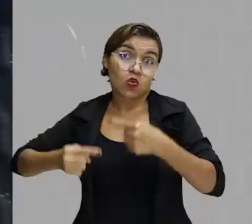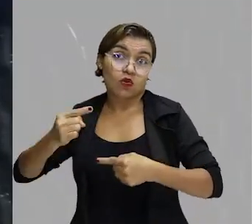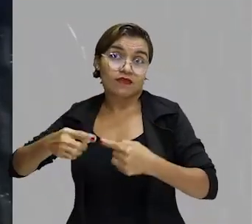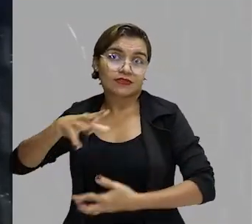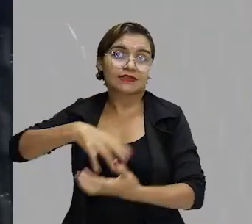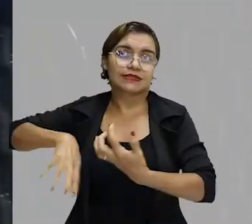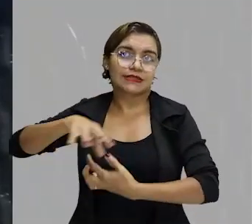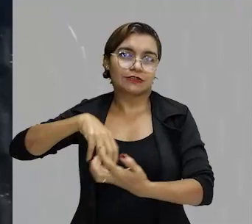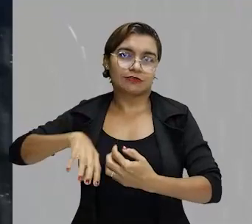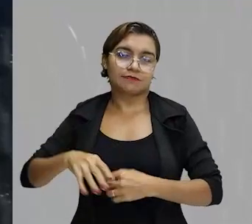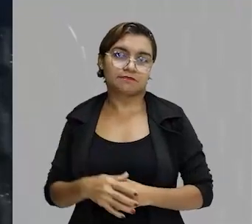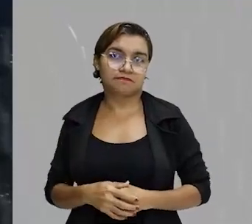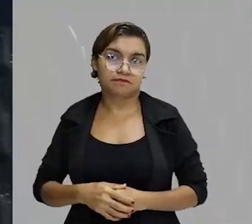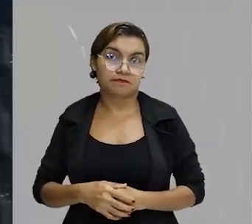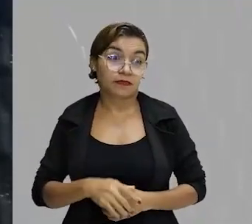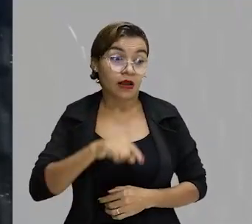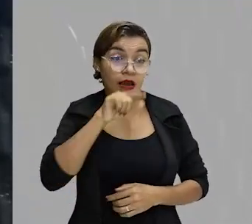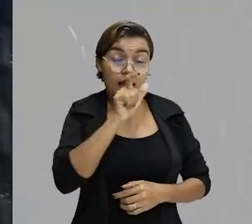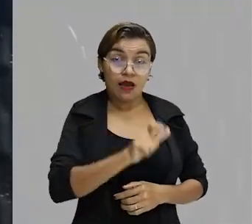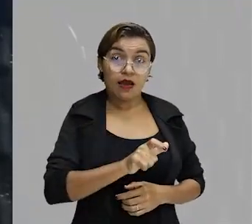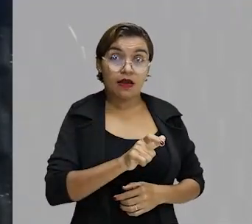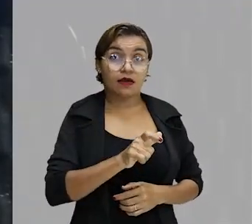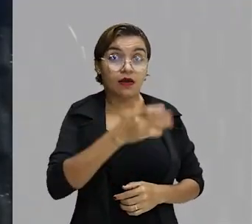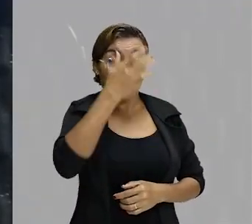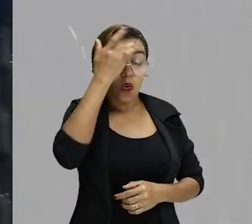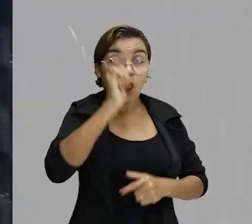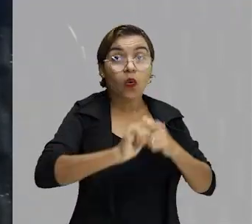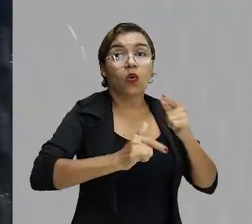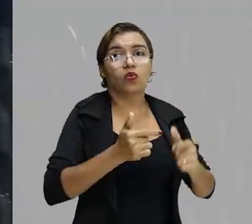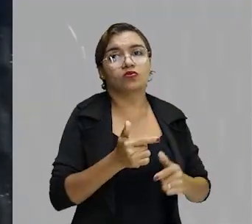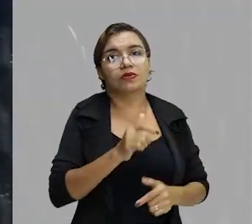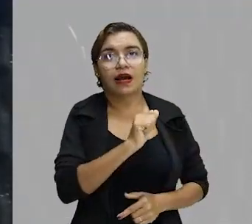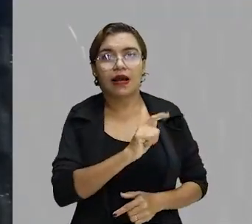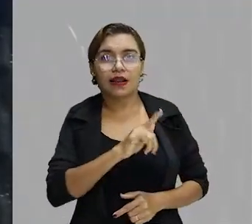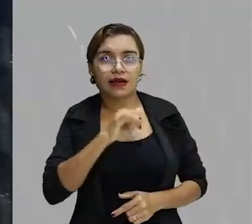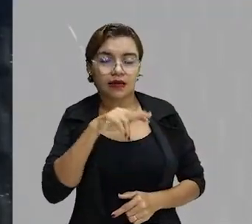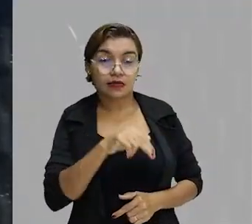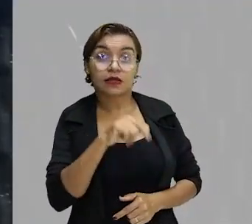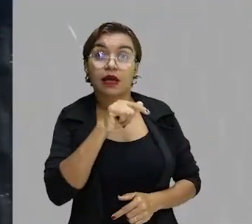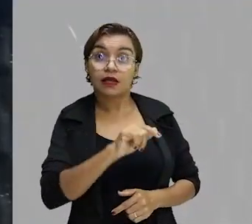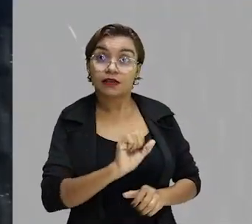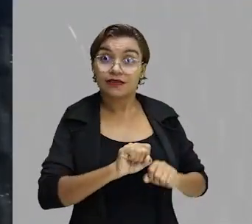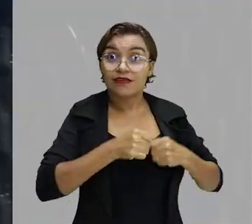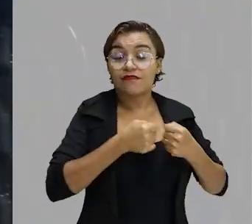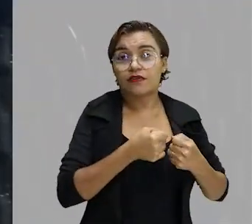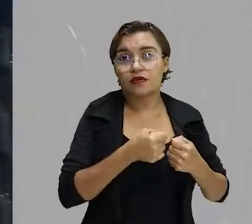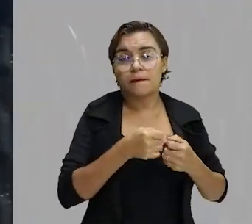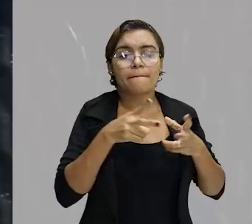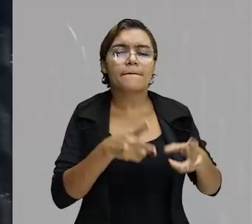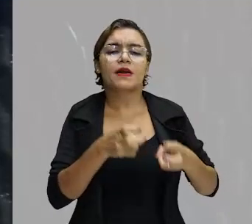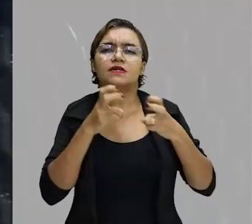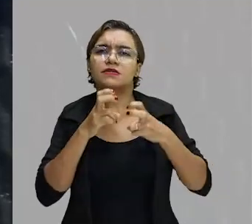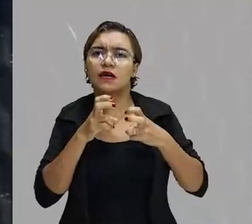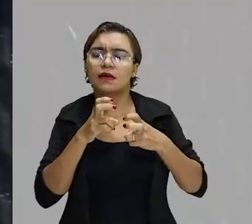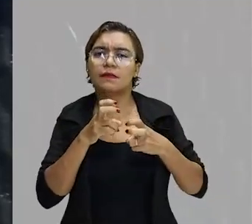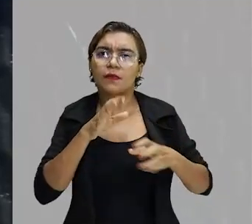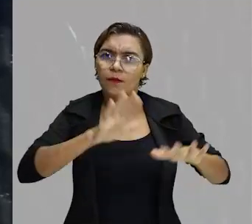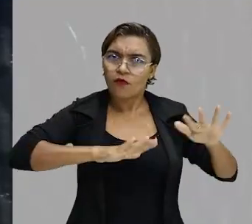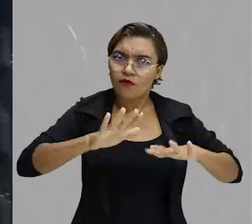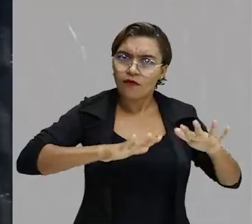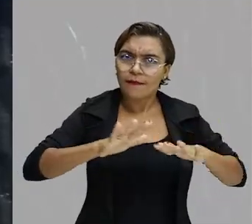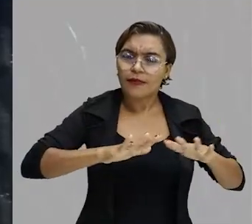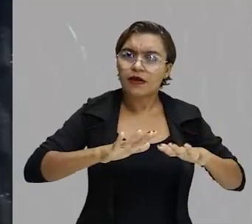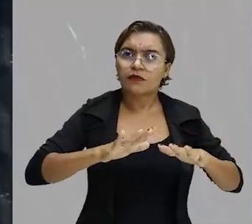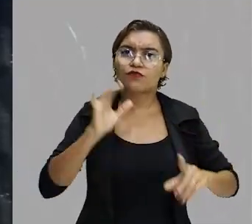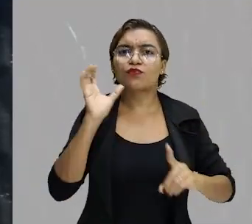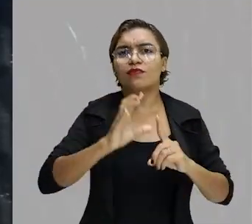desordem. Quem defende, como Alan Turing, por exemplo, percebe que os movimentos só existem porque já existe